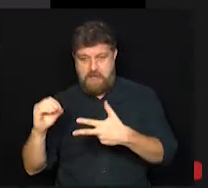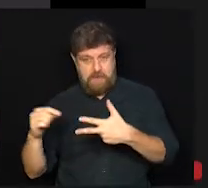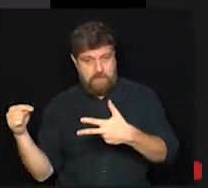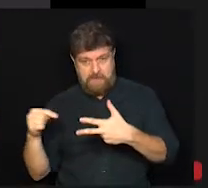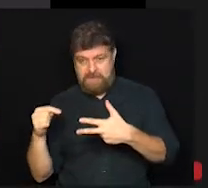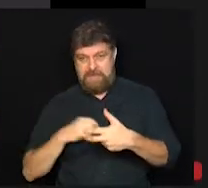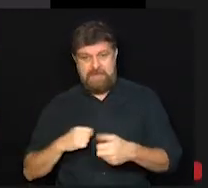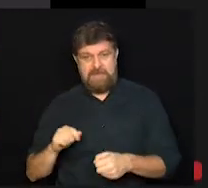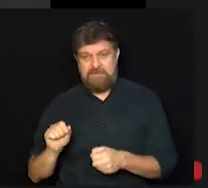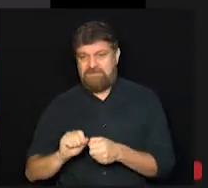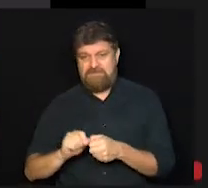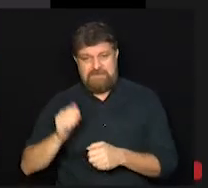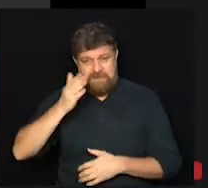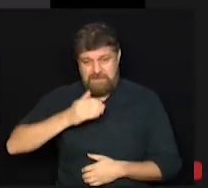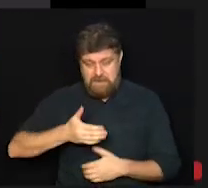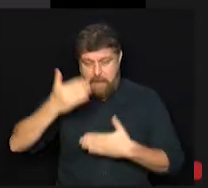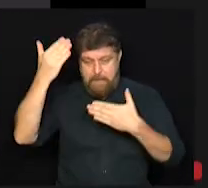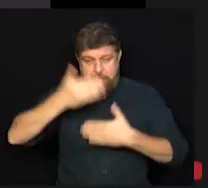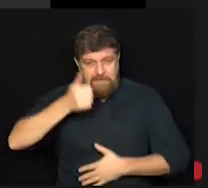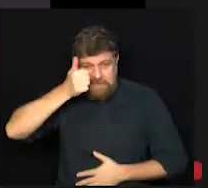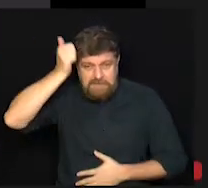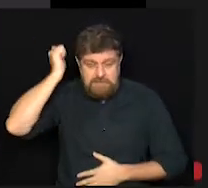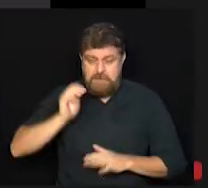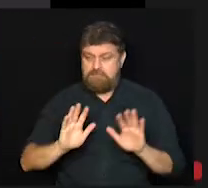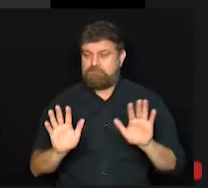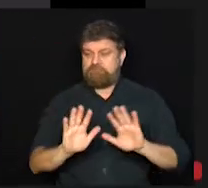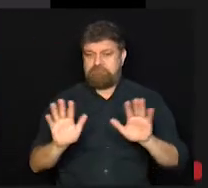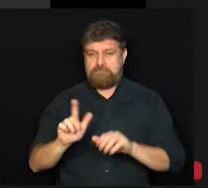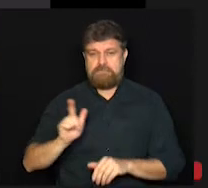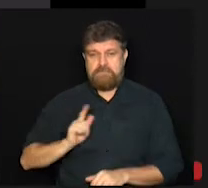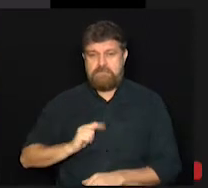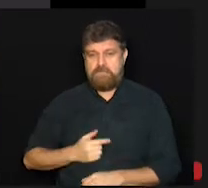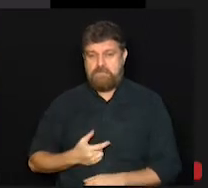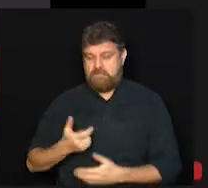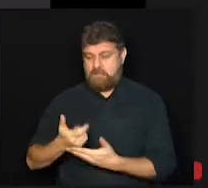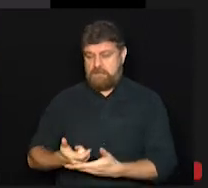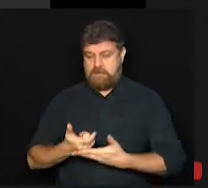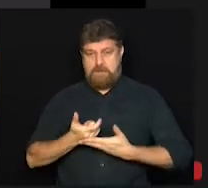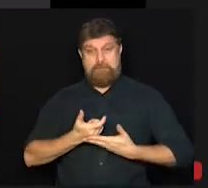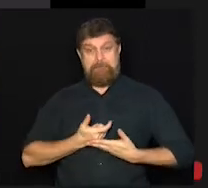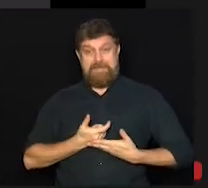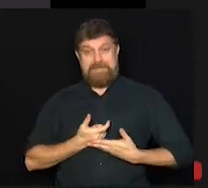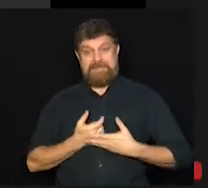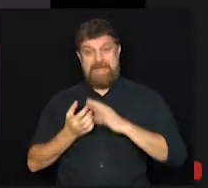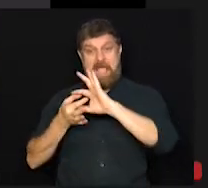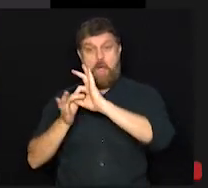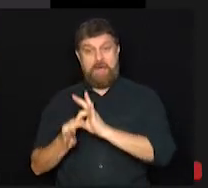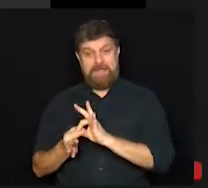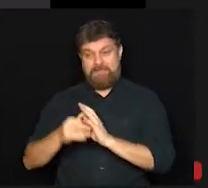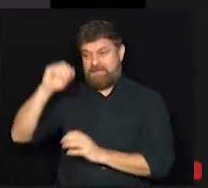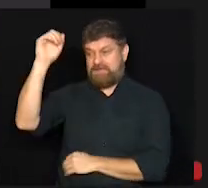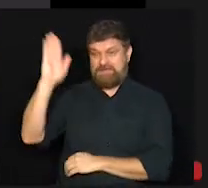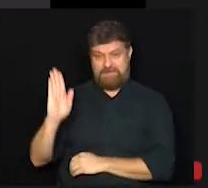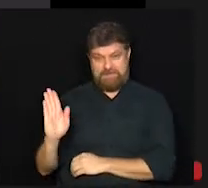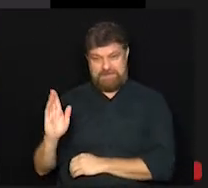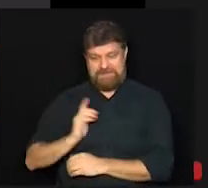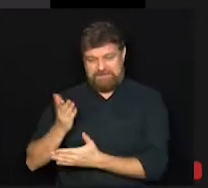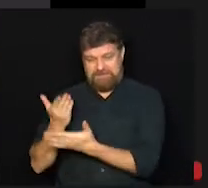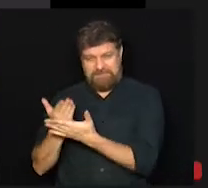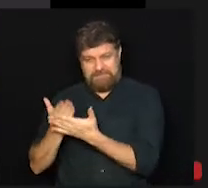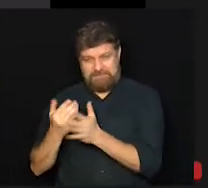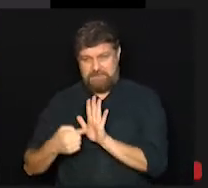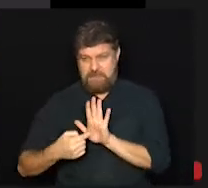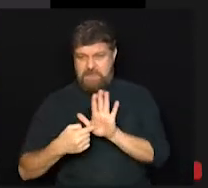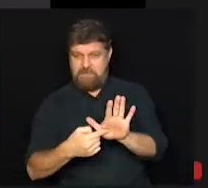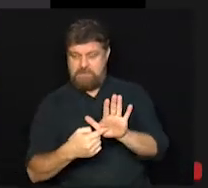prestar a prova do vestibular. Alunos que têm medalhas olímpicas no Brasil inteiro podem apresentar a sua